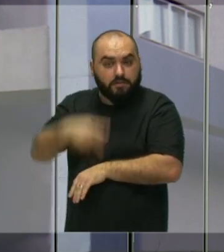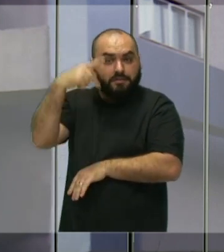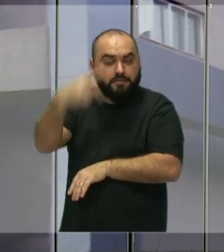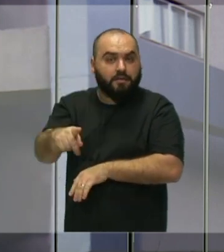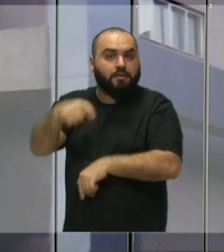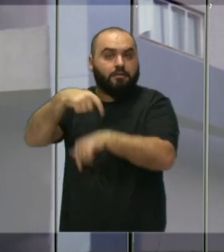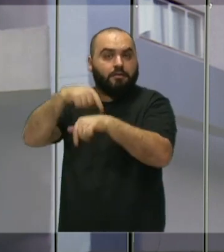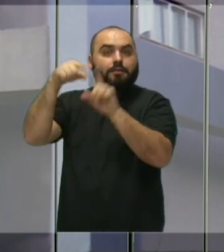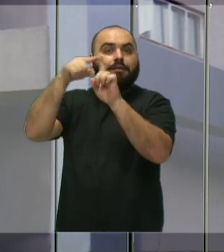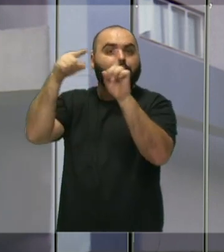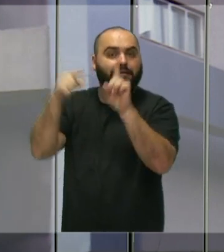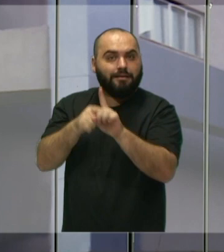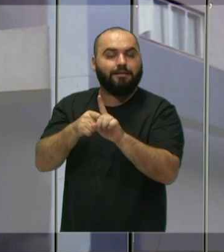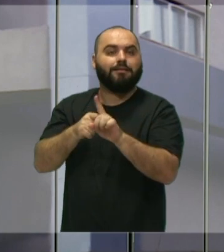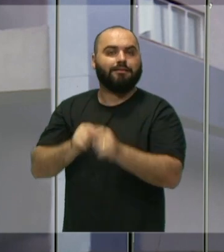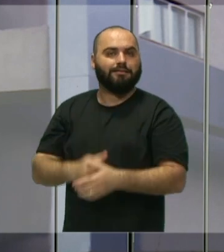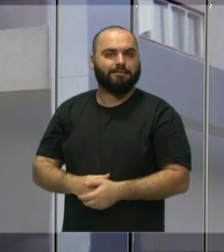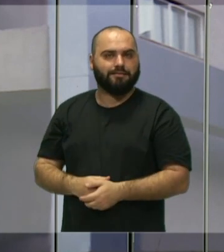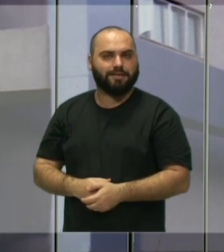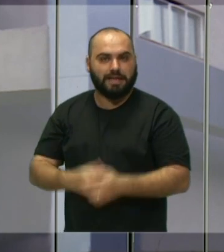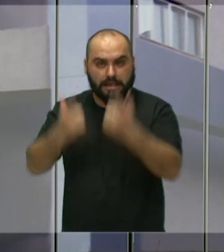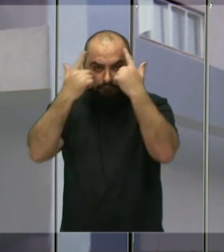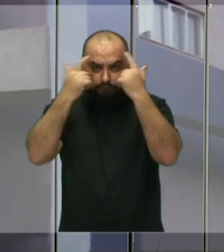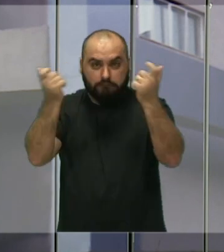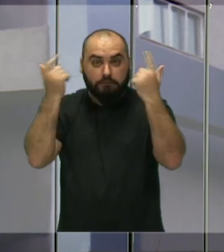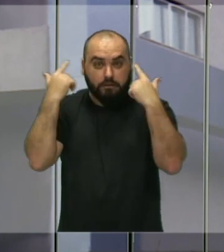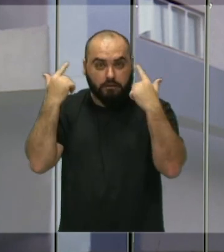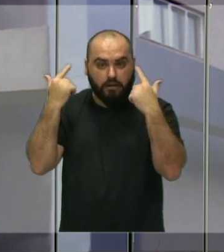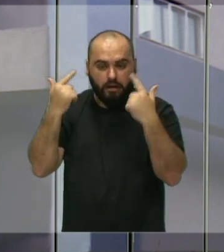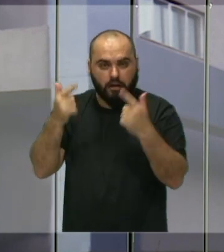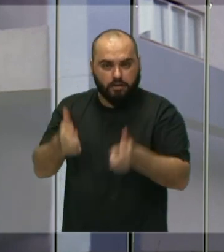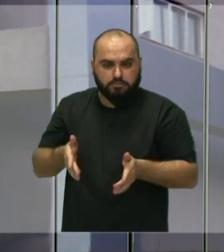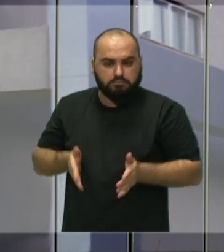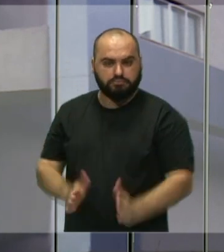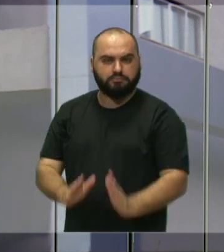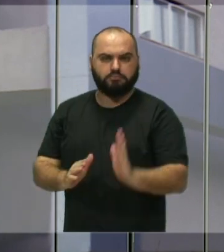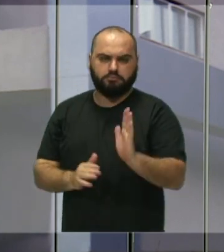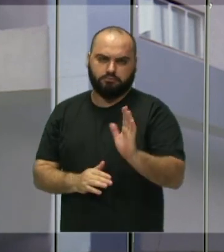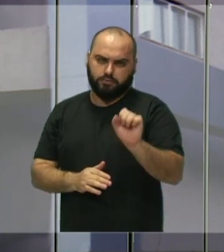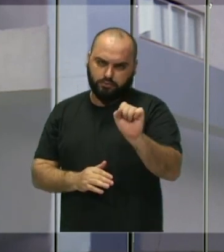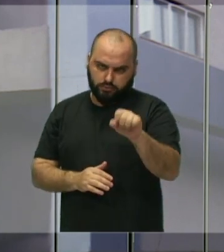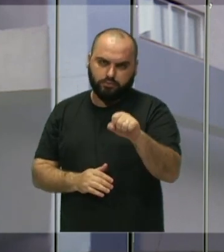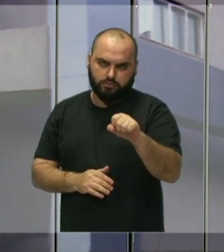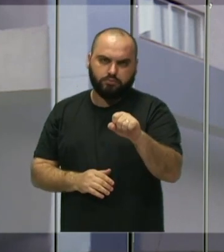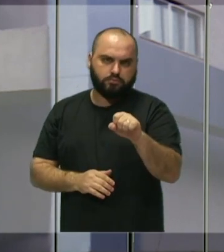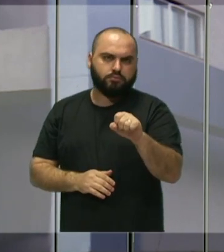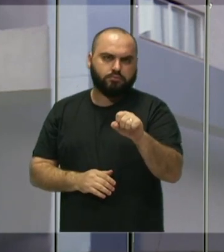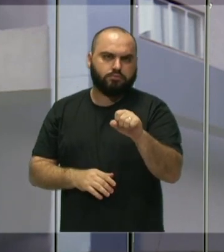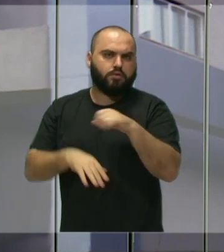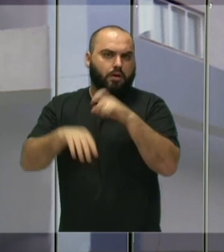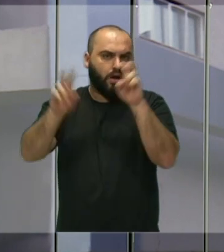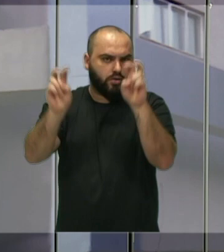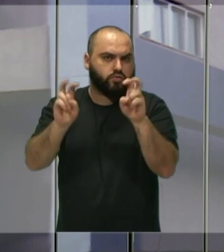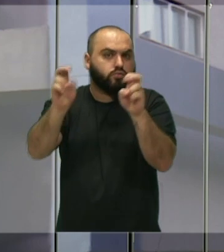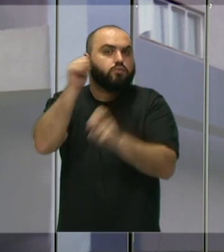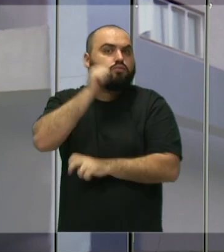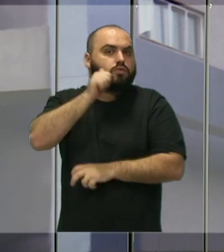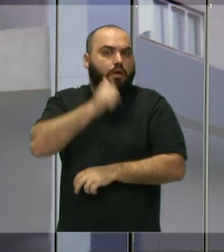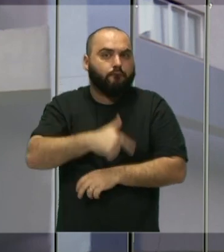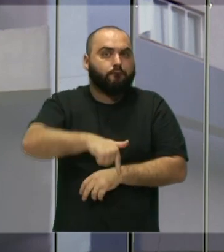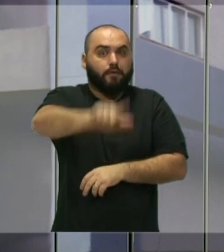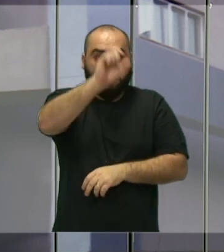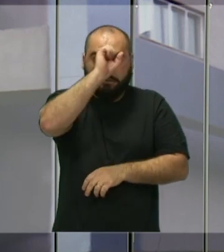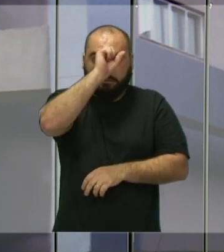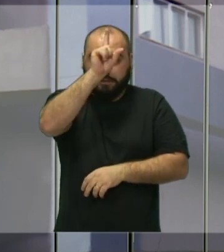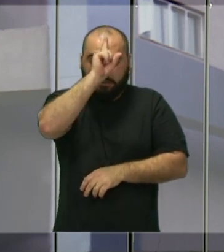gestantes. Porque quando a gente trata da violência obstétrica, nós, lógico, tratamos com muita ênfase o momento que a mulher está indo